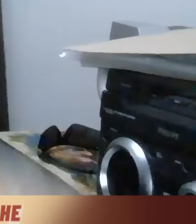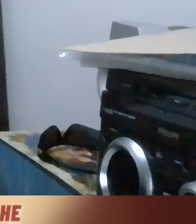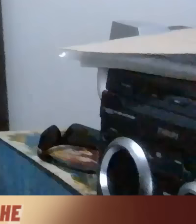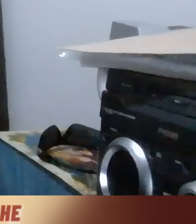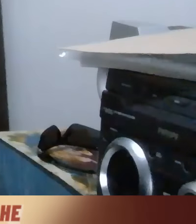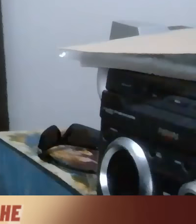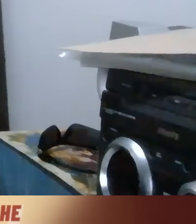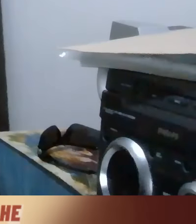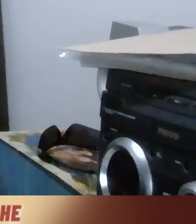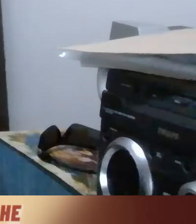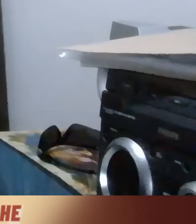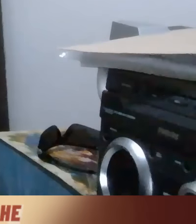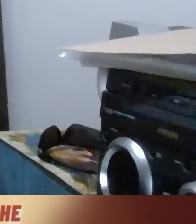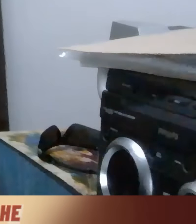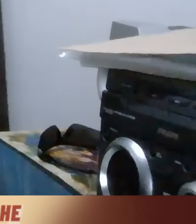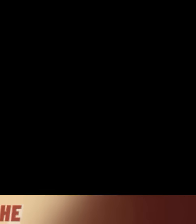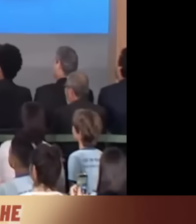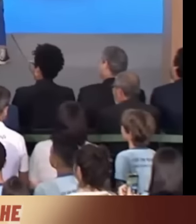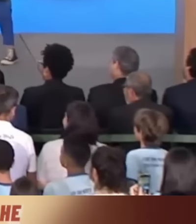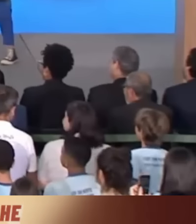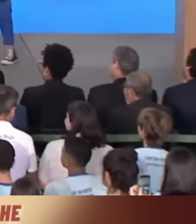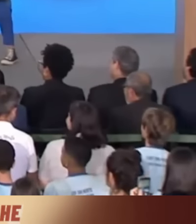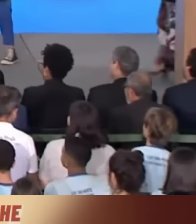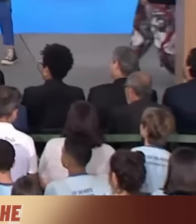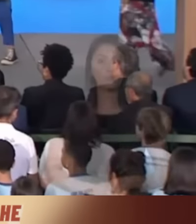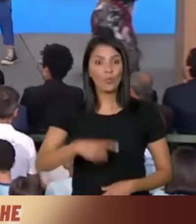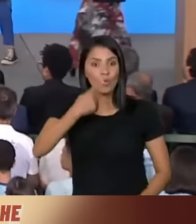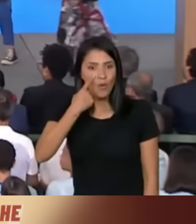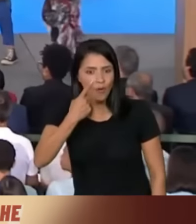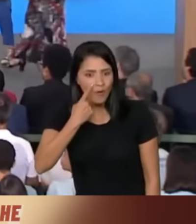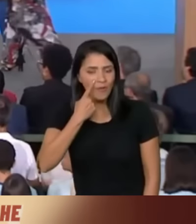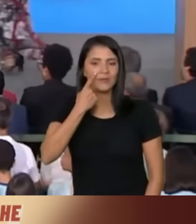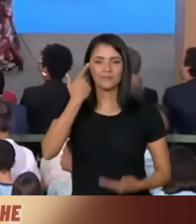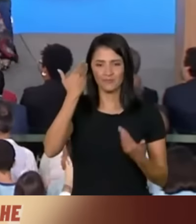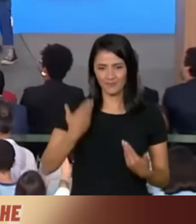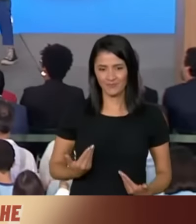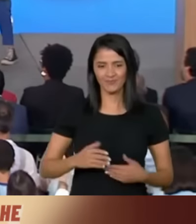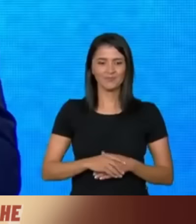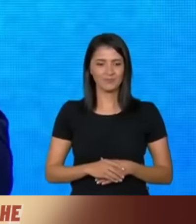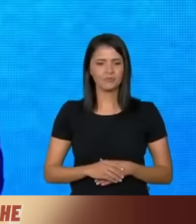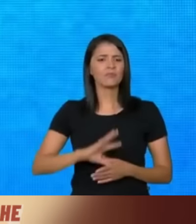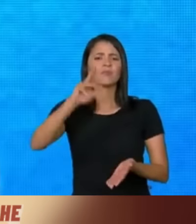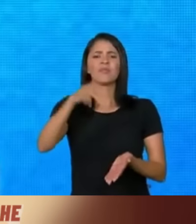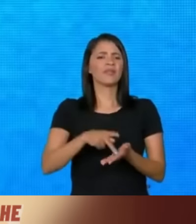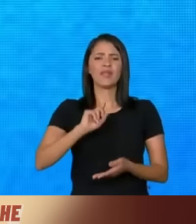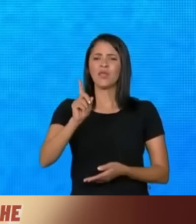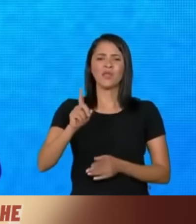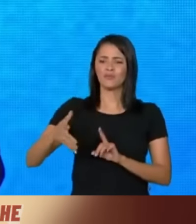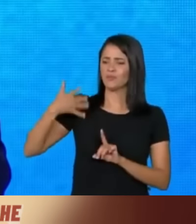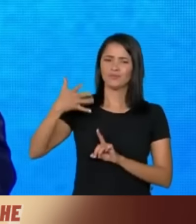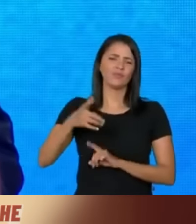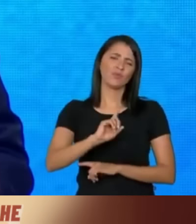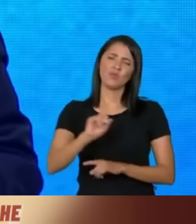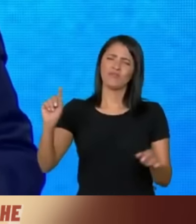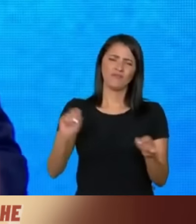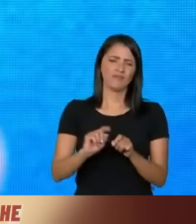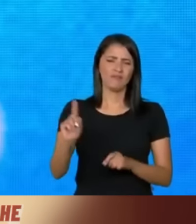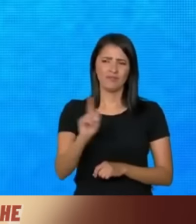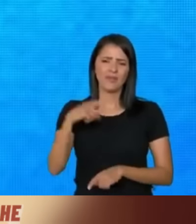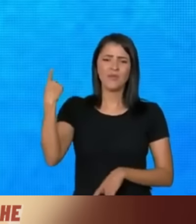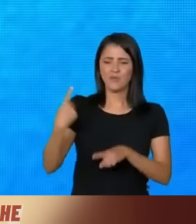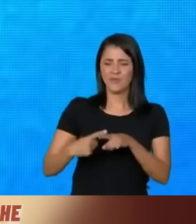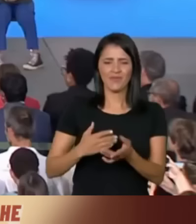recado a Carla Zambelli. Olha, eu... Eu, na verdade, não ia fazer discurso.